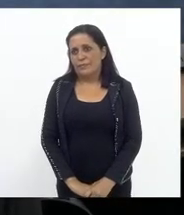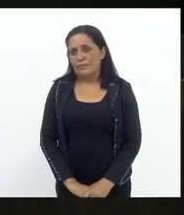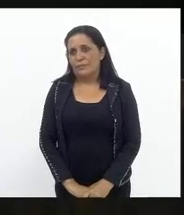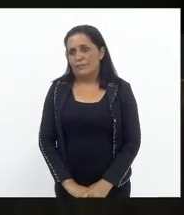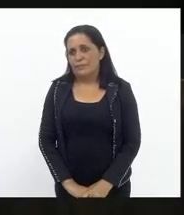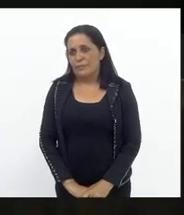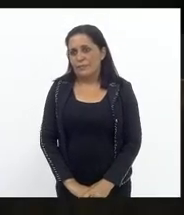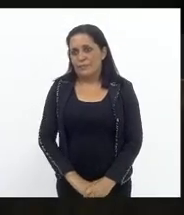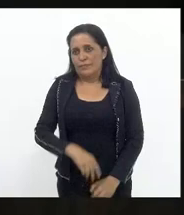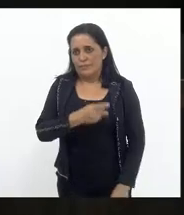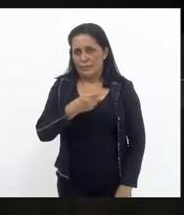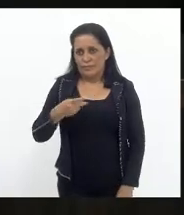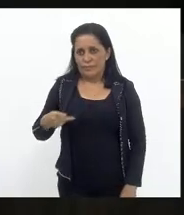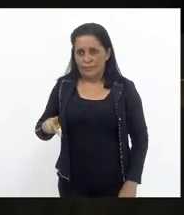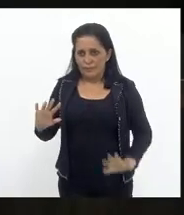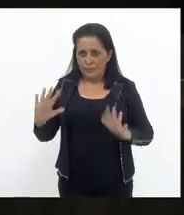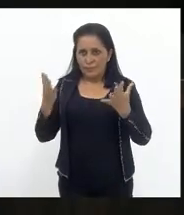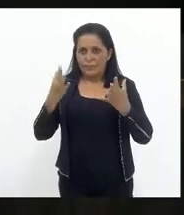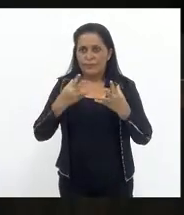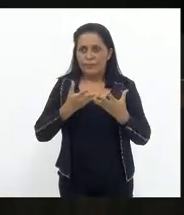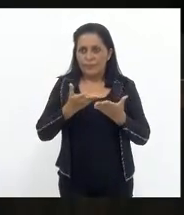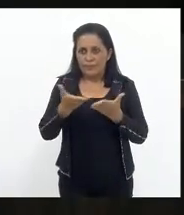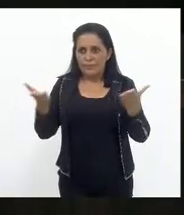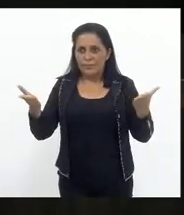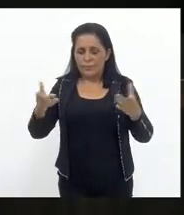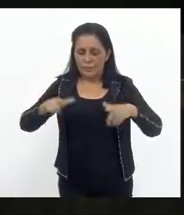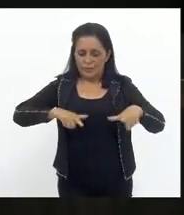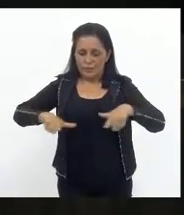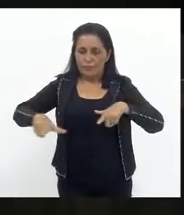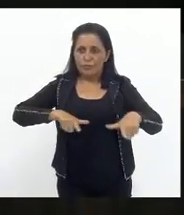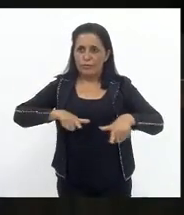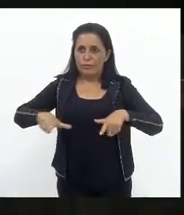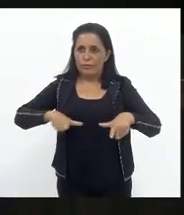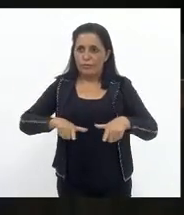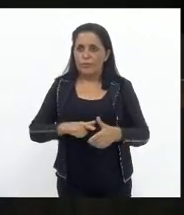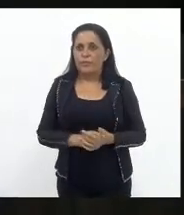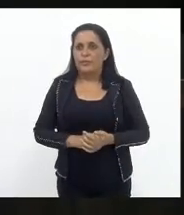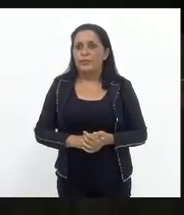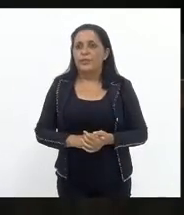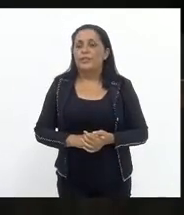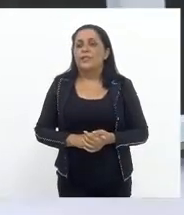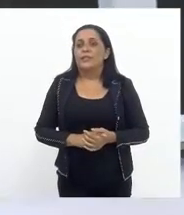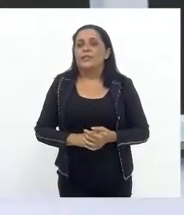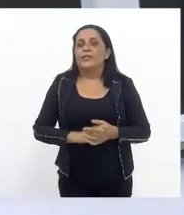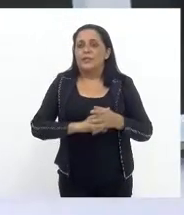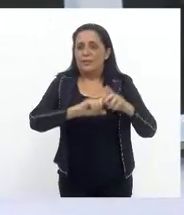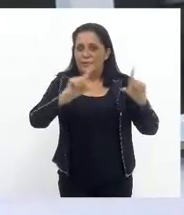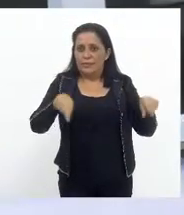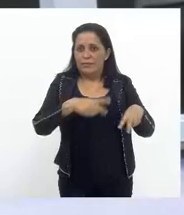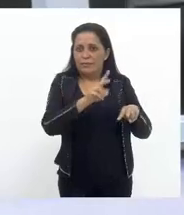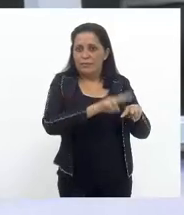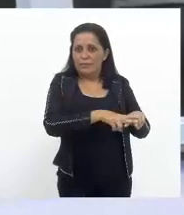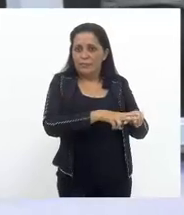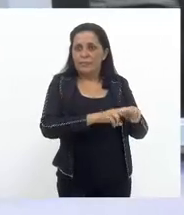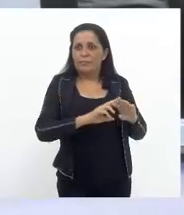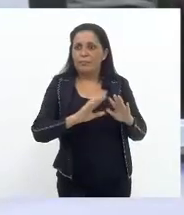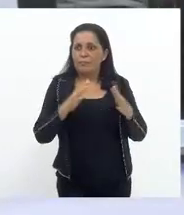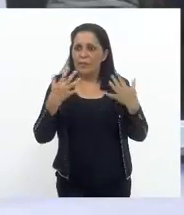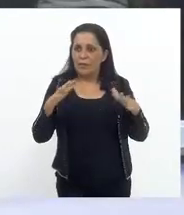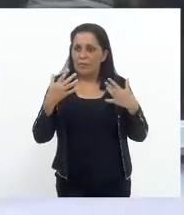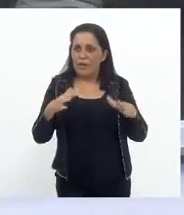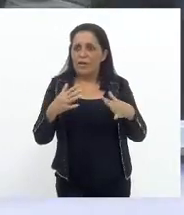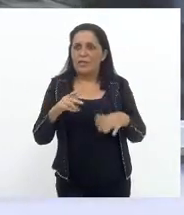A presidência saúda a todos os servidores do trato penitenciário e parabeniza pela vitória aí